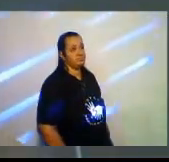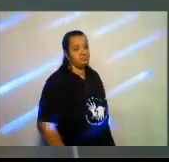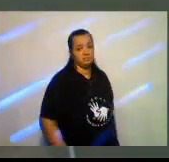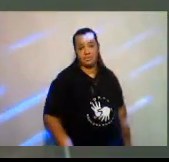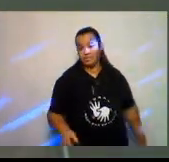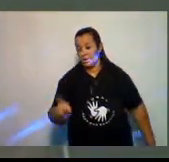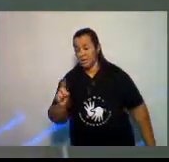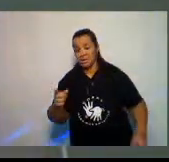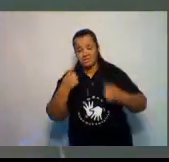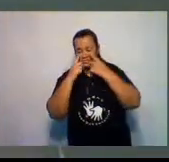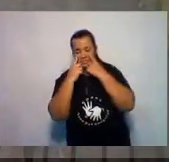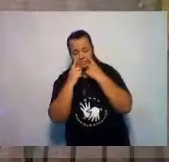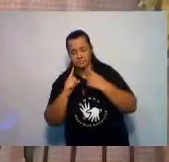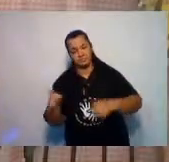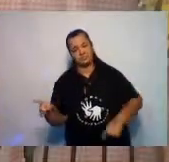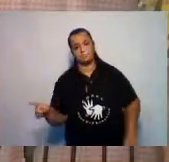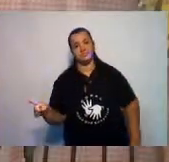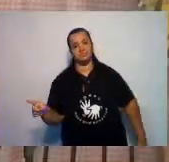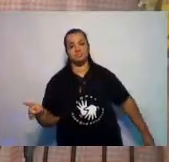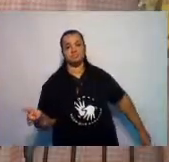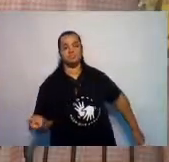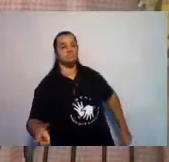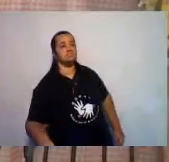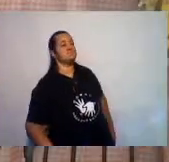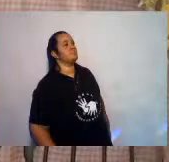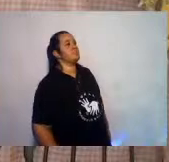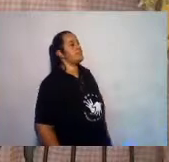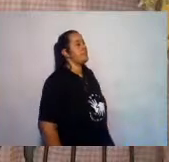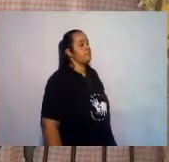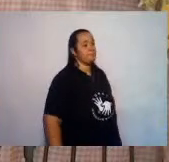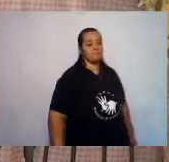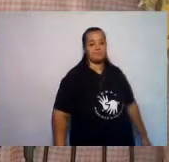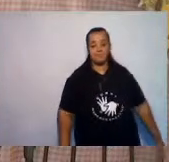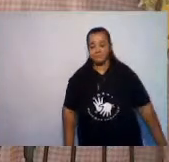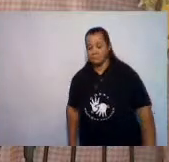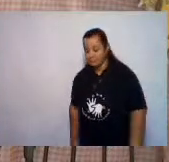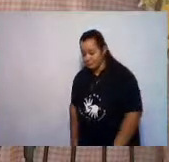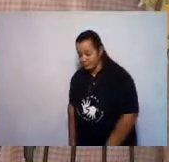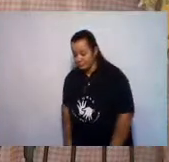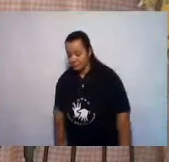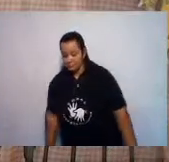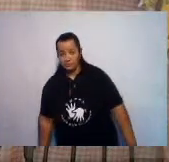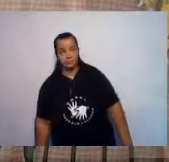ele. Não chore por ele.